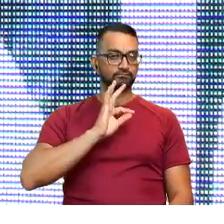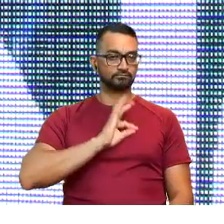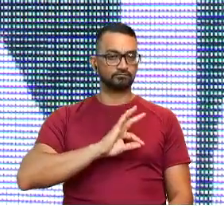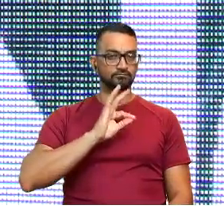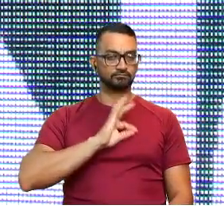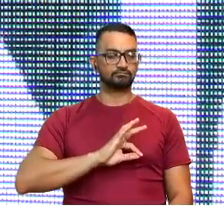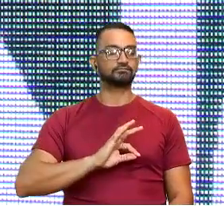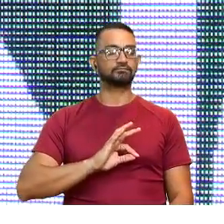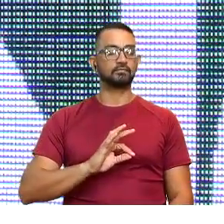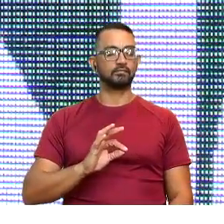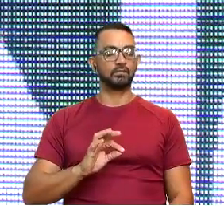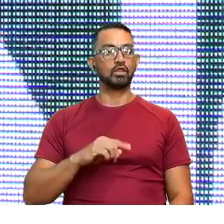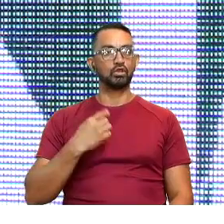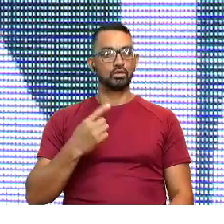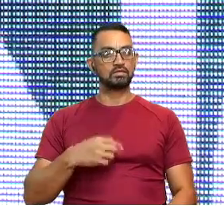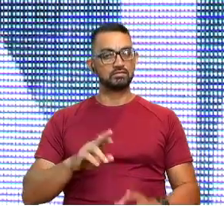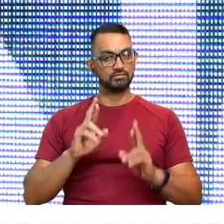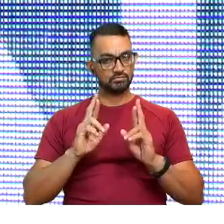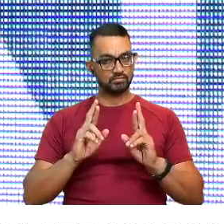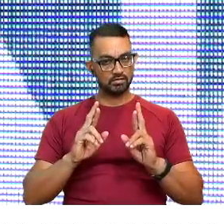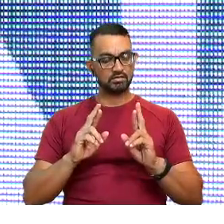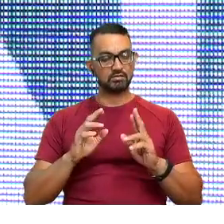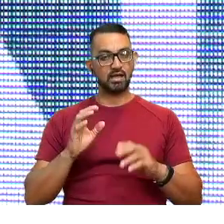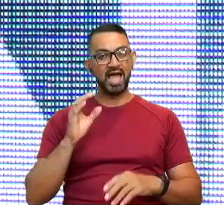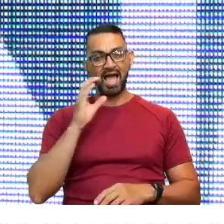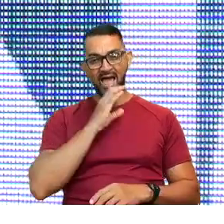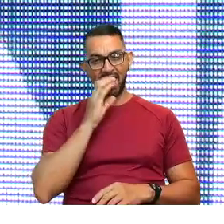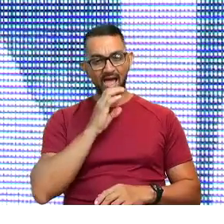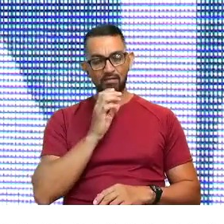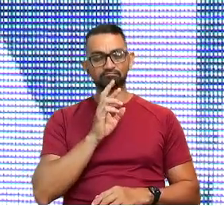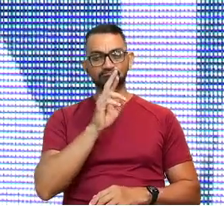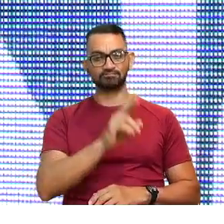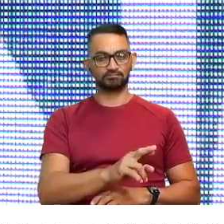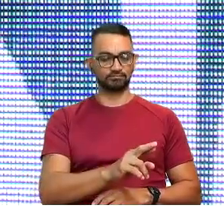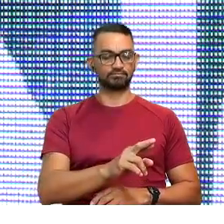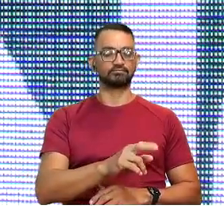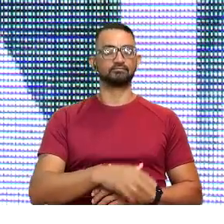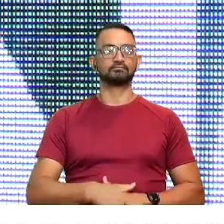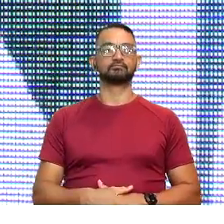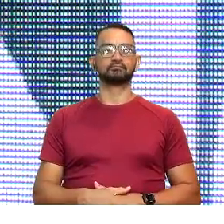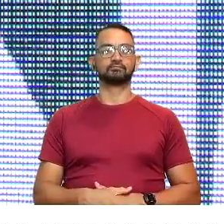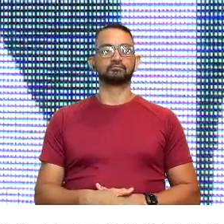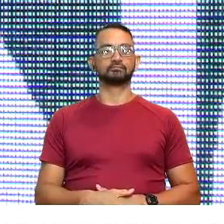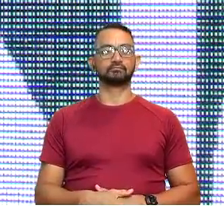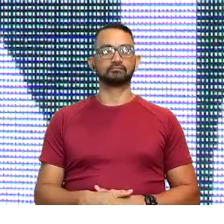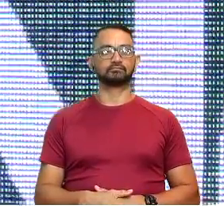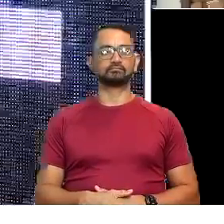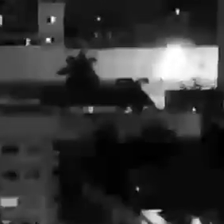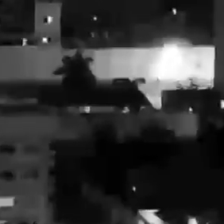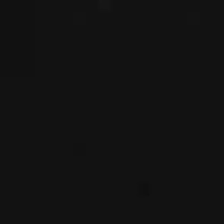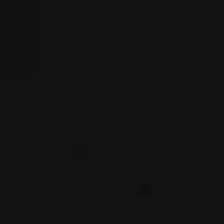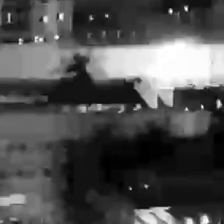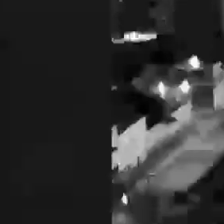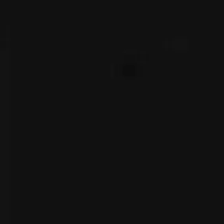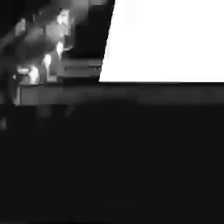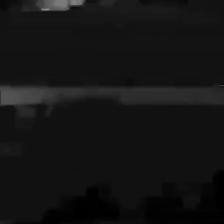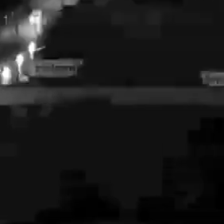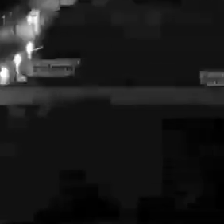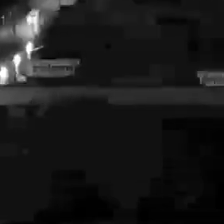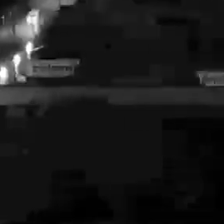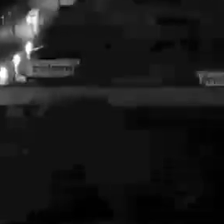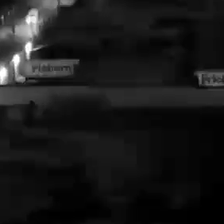trabalhador é digno do seu salário e a gente espera que essa situação seja solucionada o quanto antes